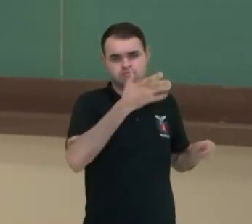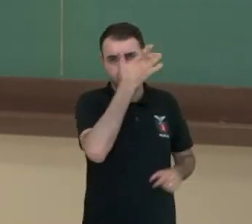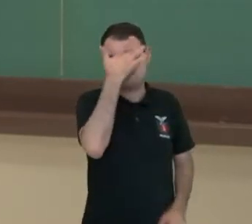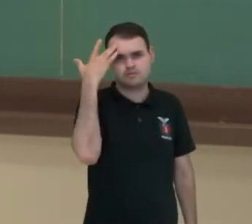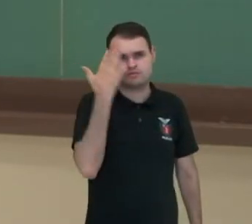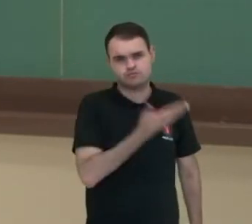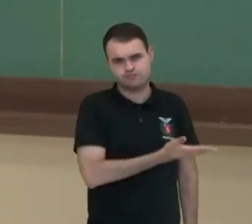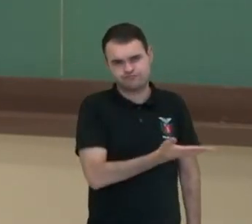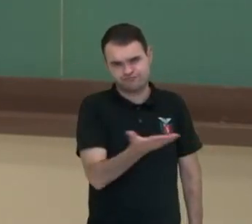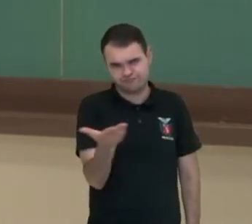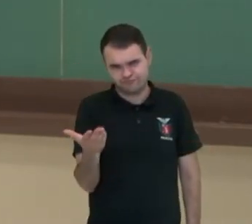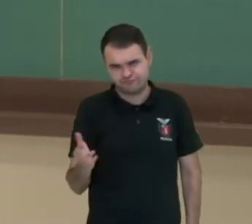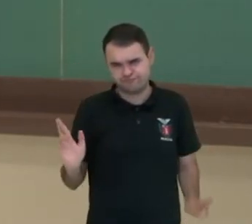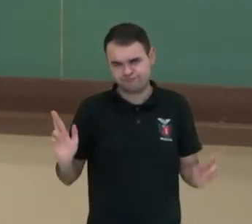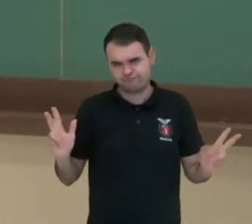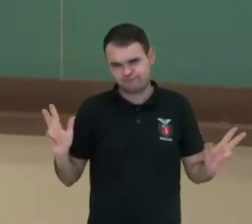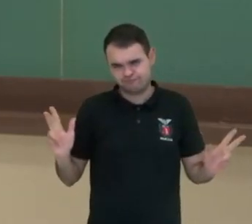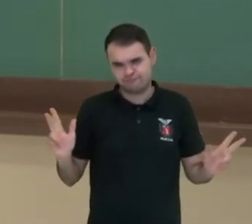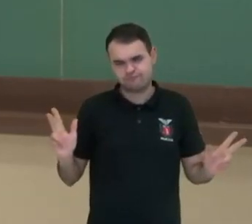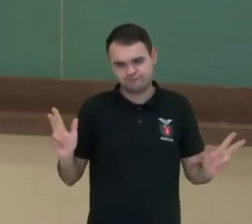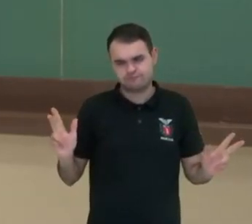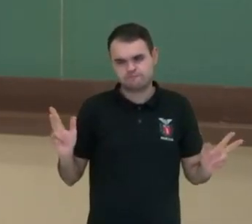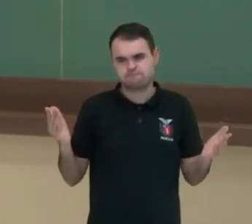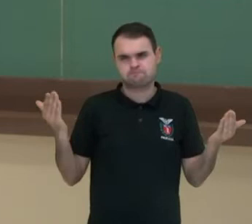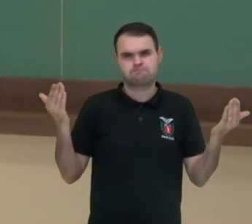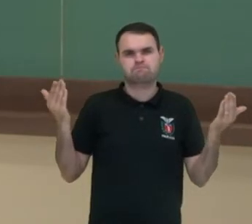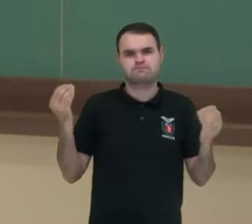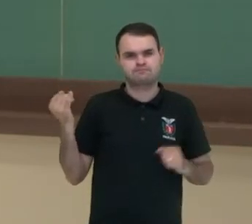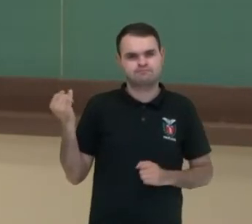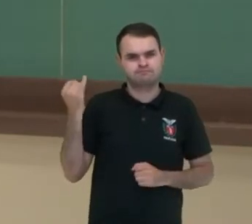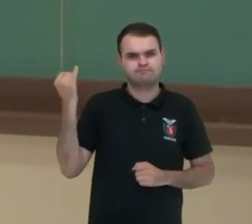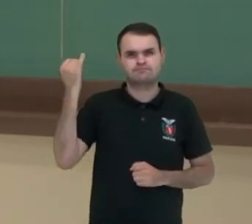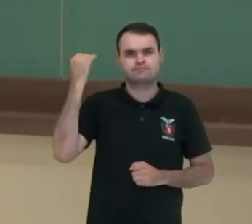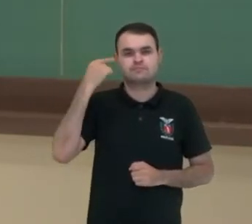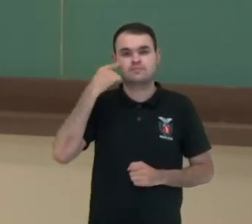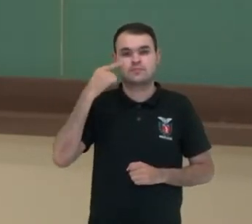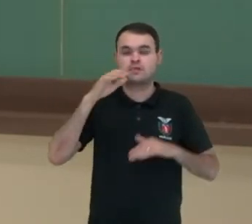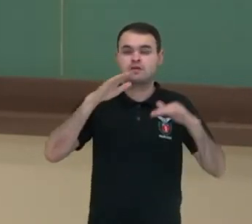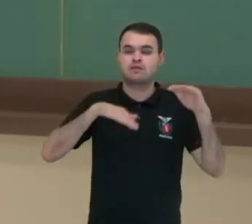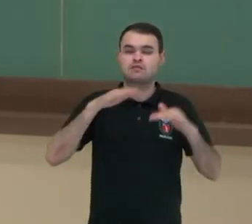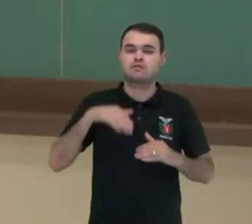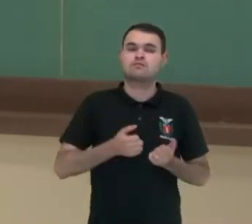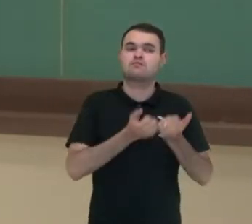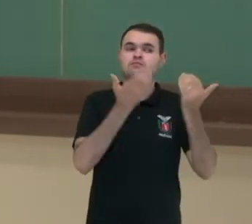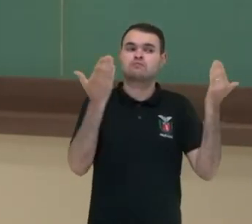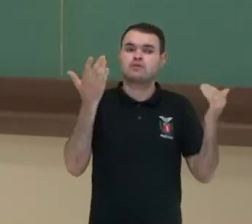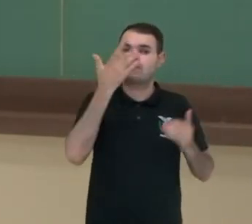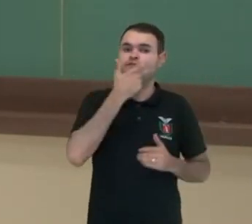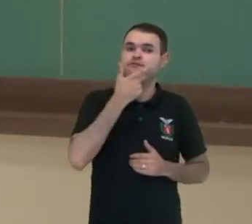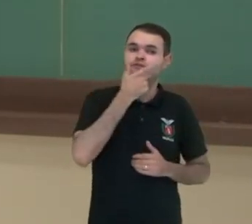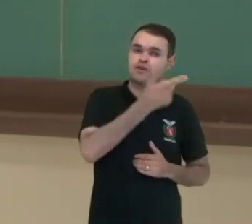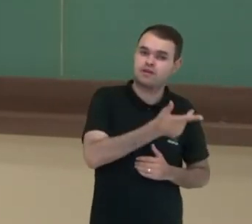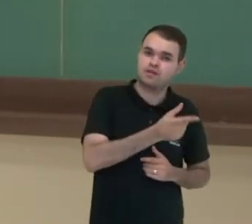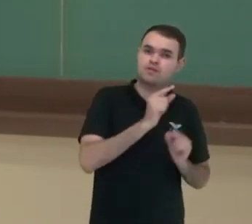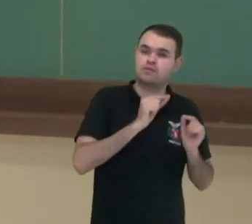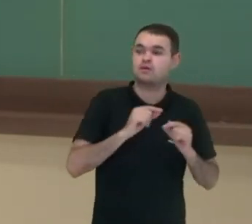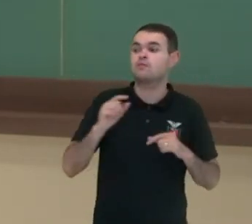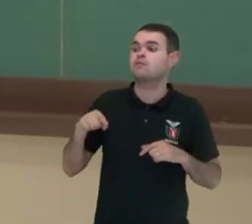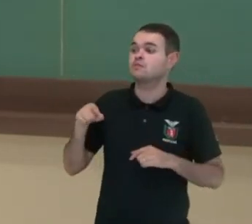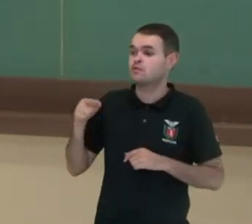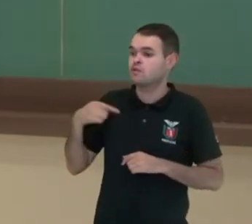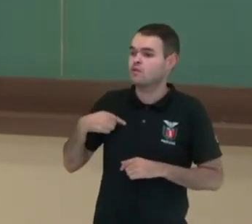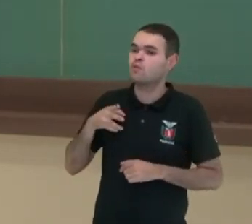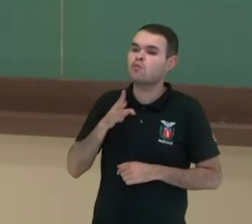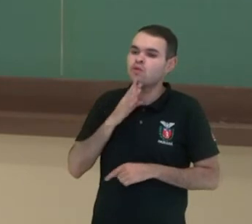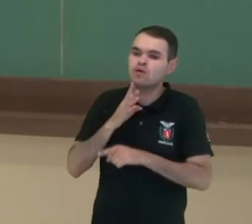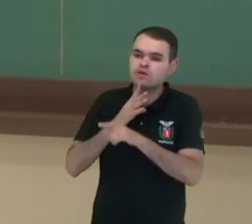essa distinção, né, muito importante. Algumas pessoas até dizem, né? Tem um ditado que diz: quanto mais eu conheço